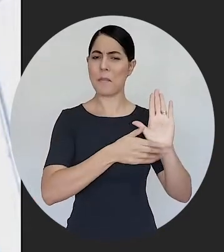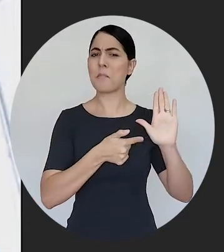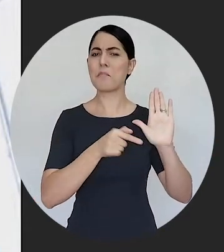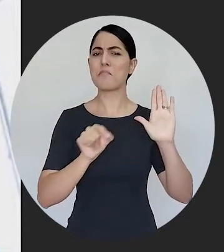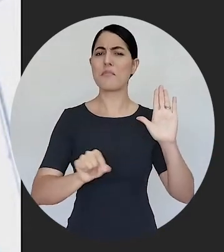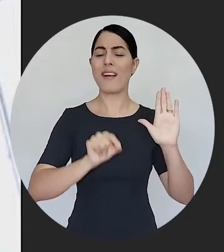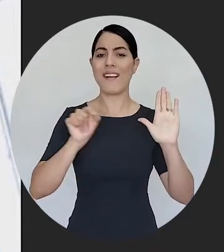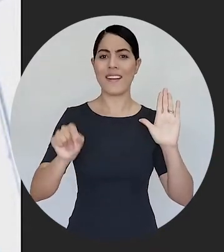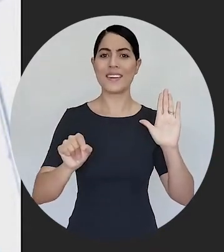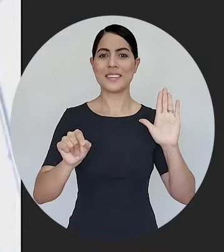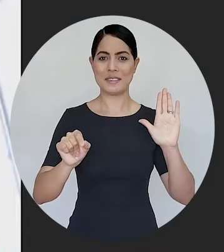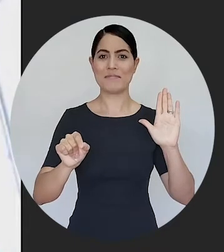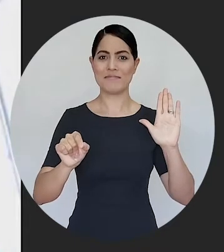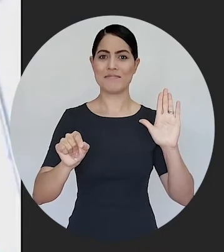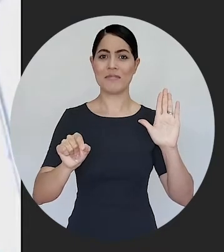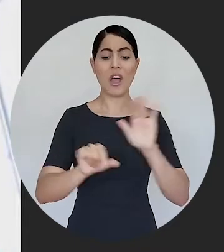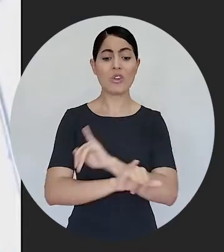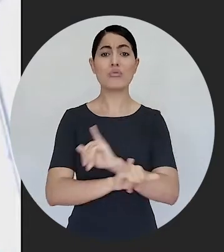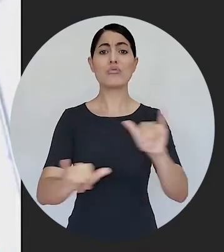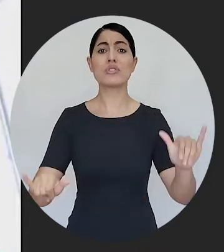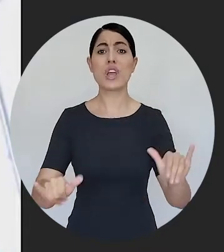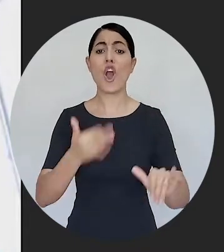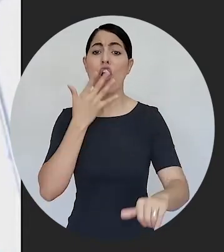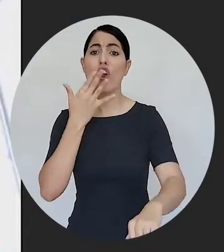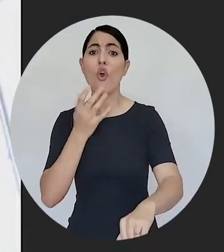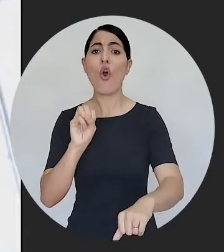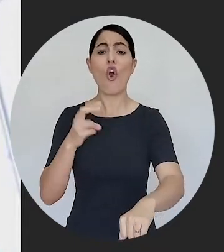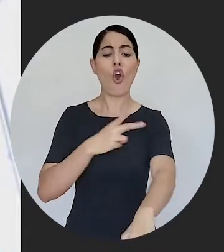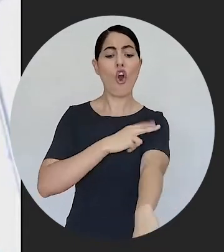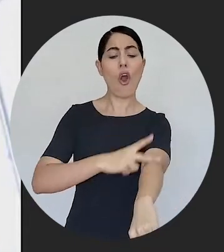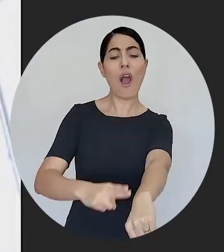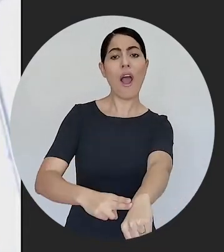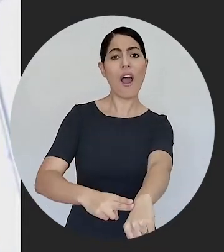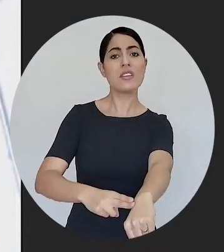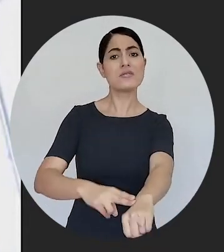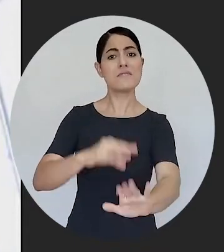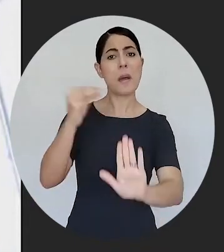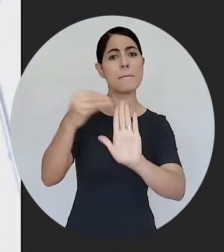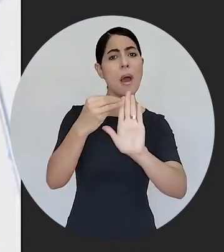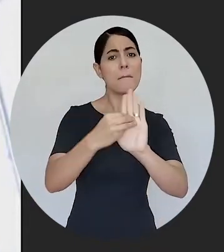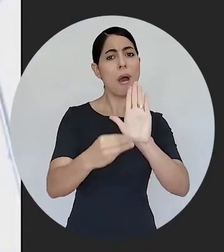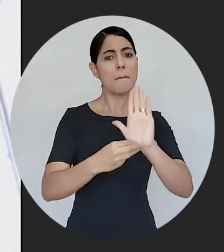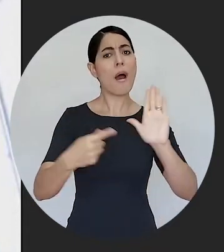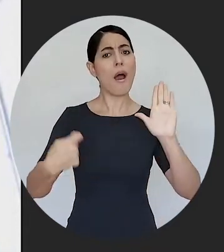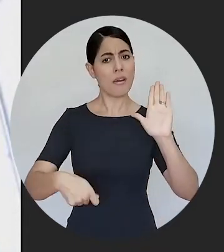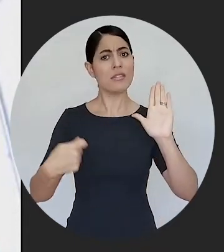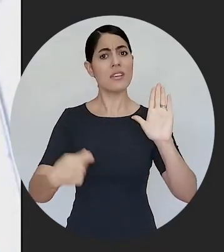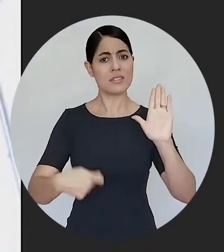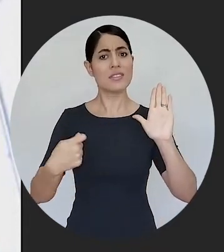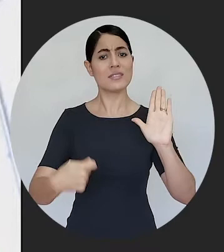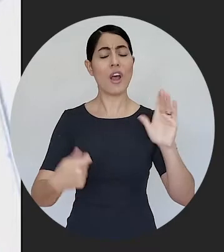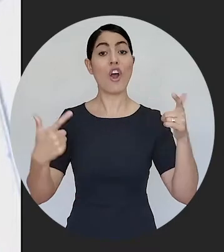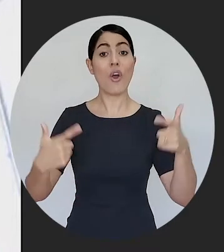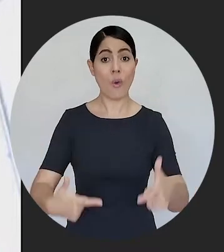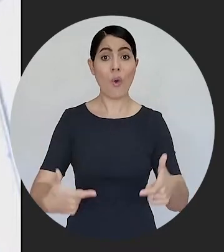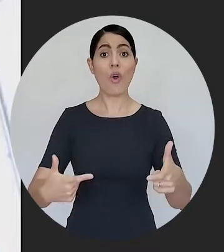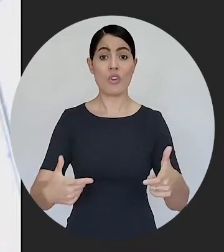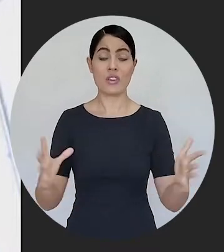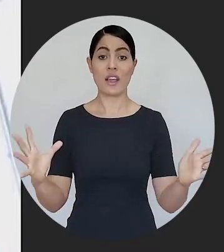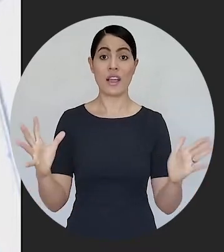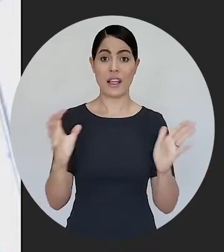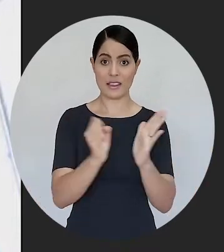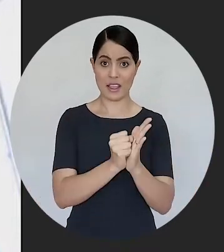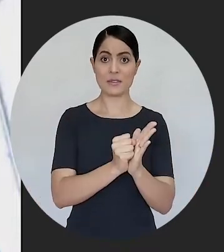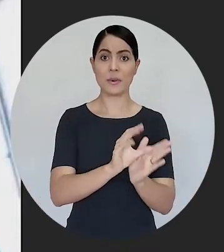é exatamente a inserção do quesito cor e raça no Cadastro Nacional da